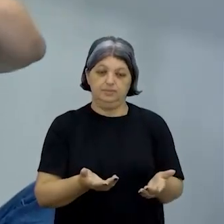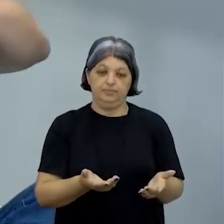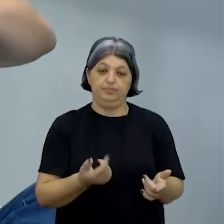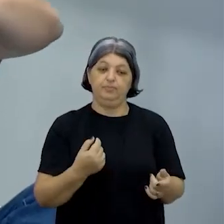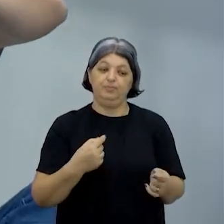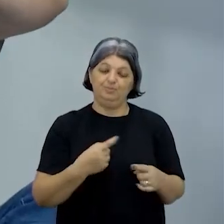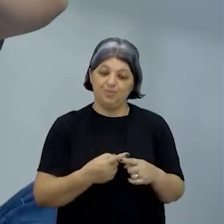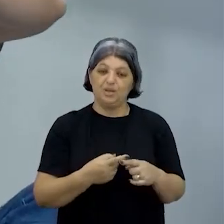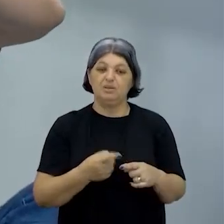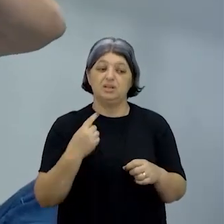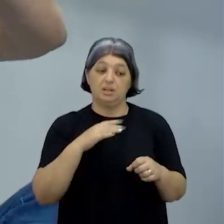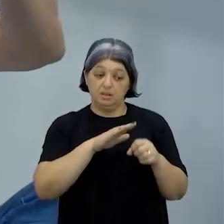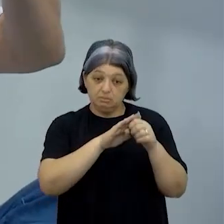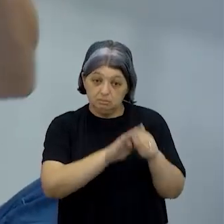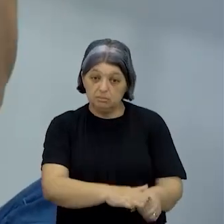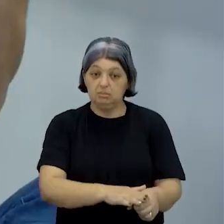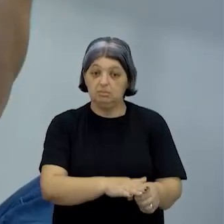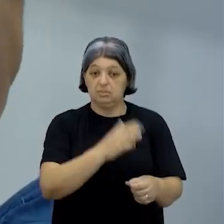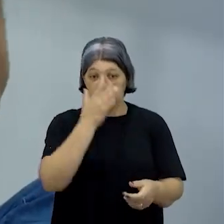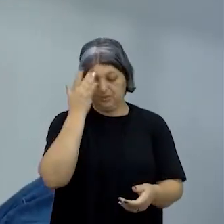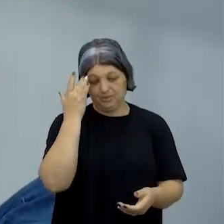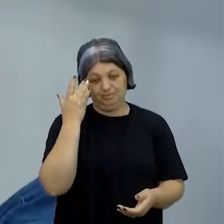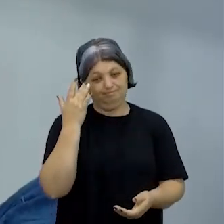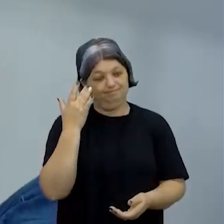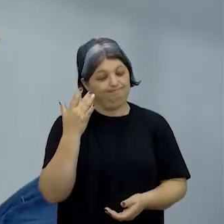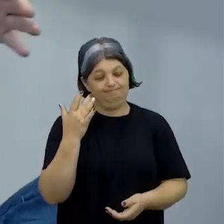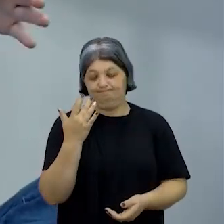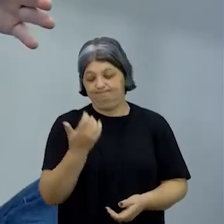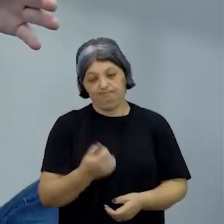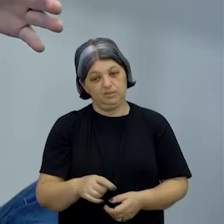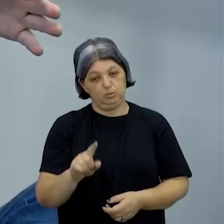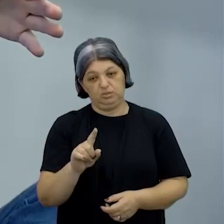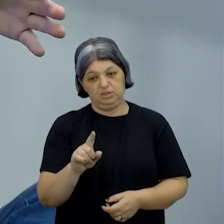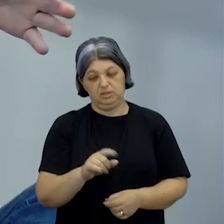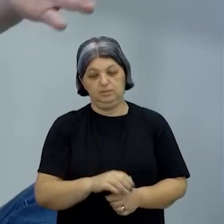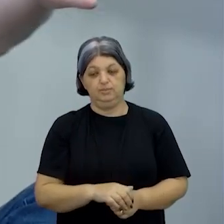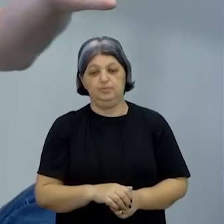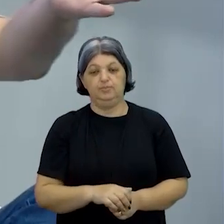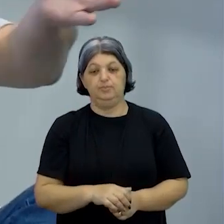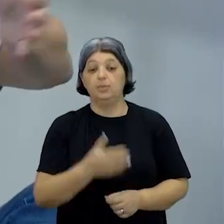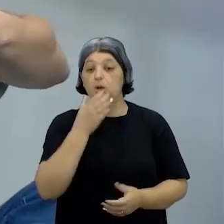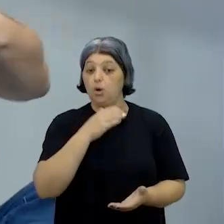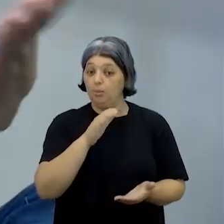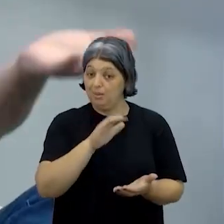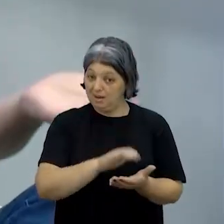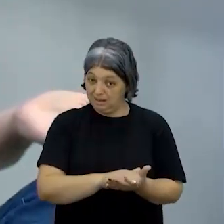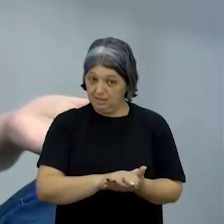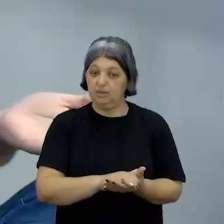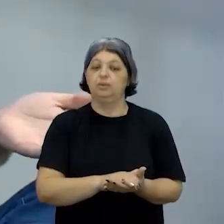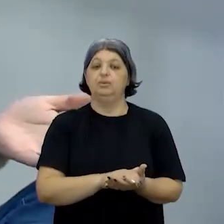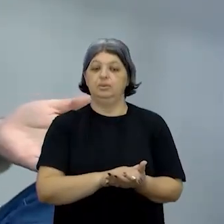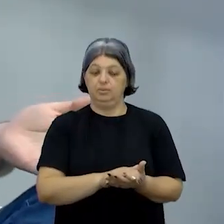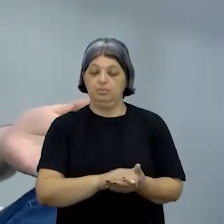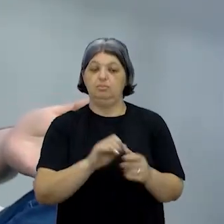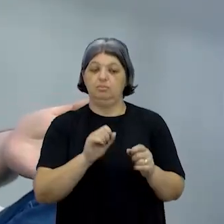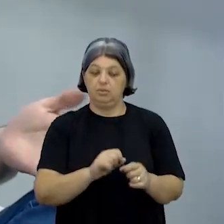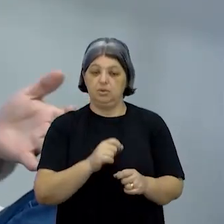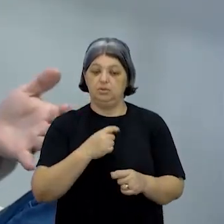atingindo a pessoa de um jeito que não é necessário naquele momento. O marido está do lado, pode realmente acontecer o que